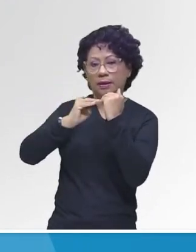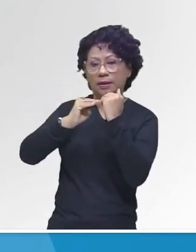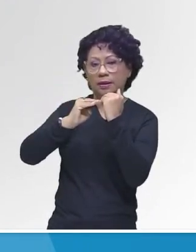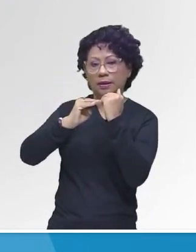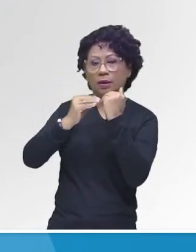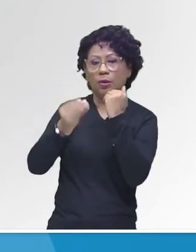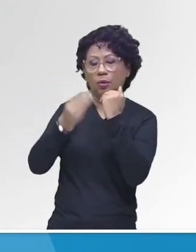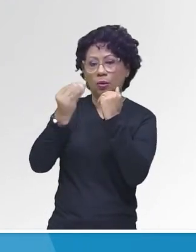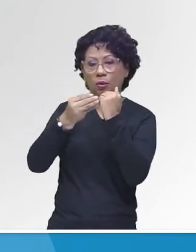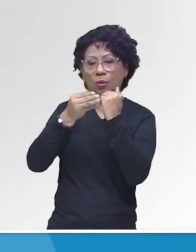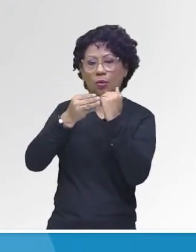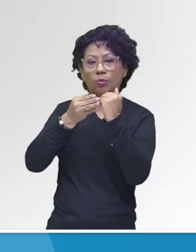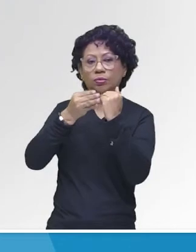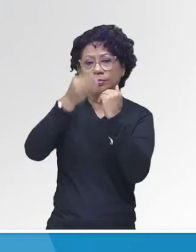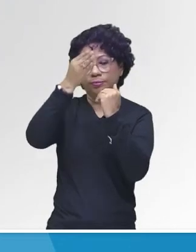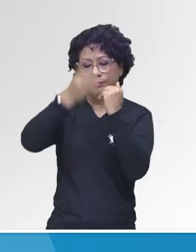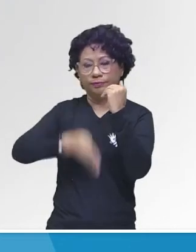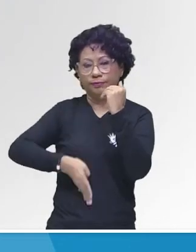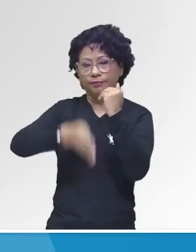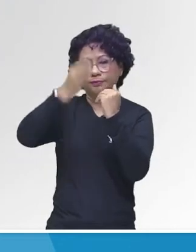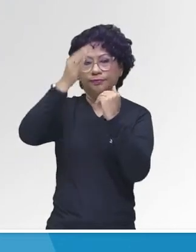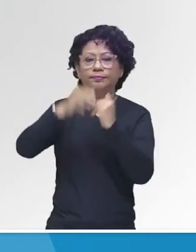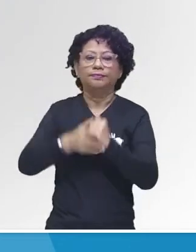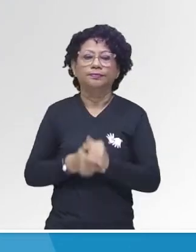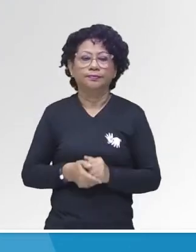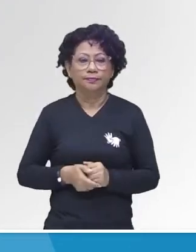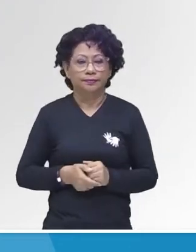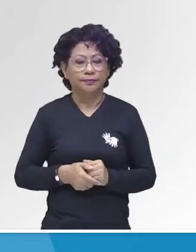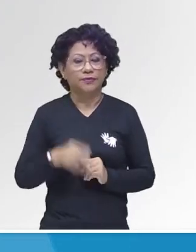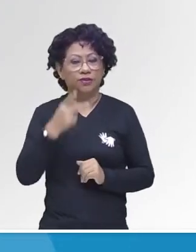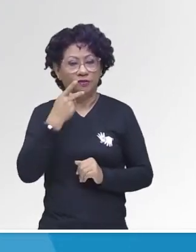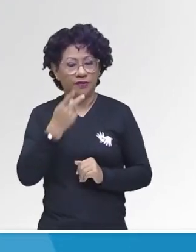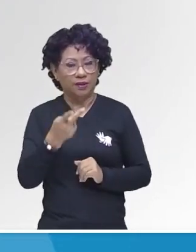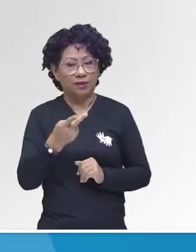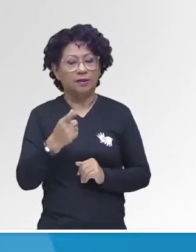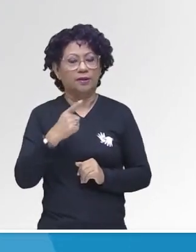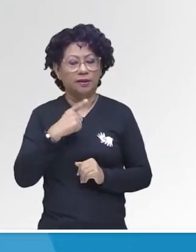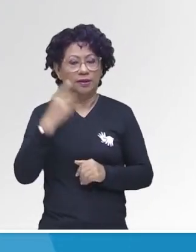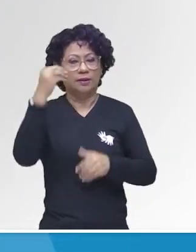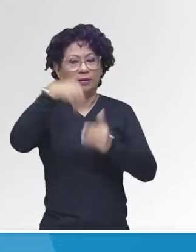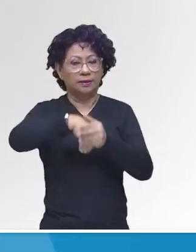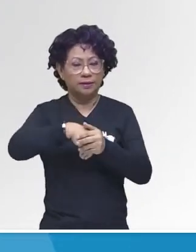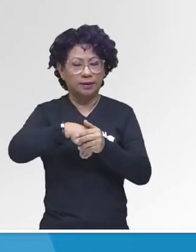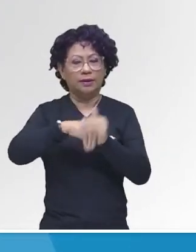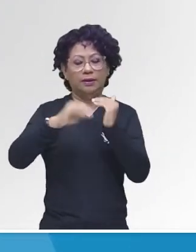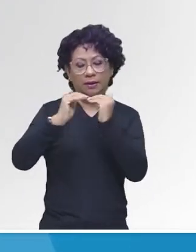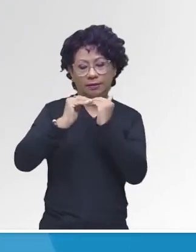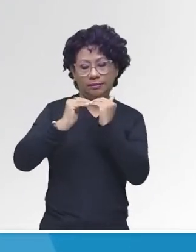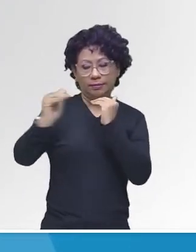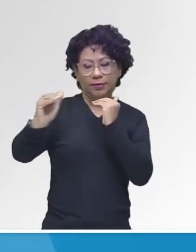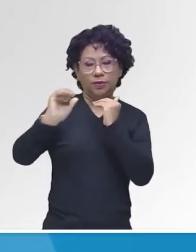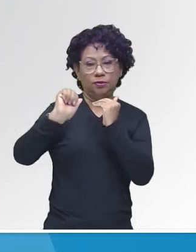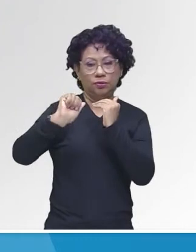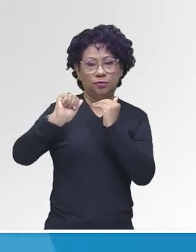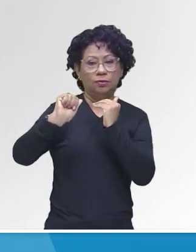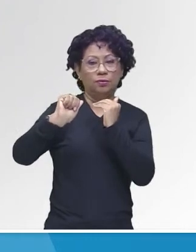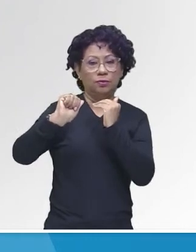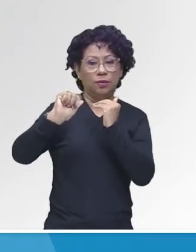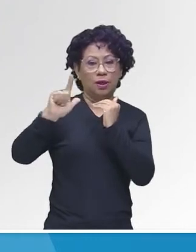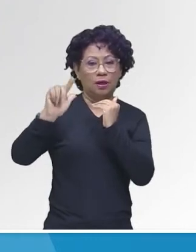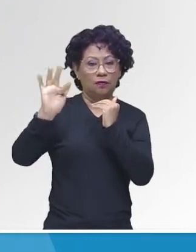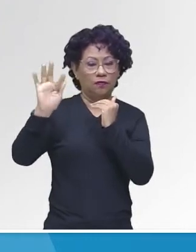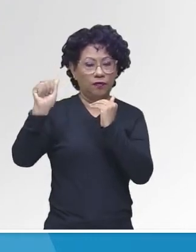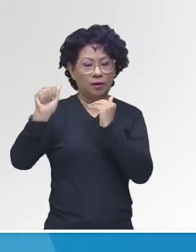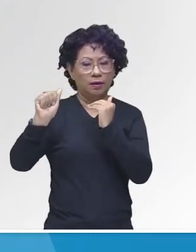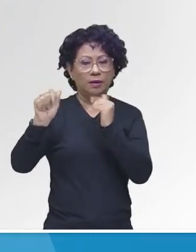beta quanto ao plano alfa. Então a gente diz que ele pertence ao plano alfa e pertence